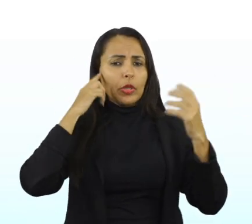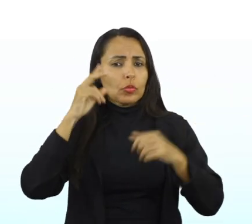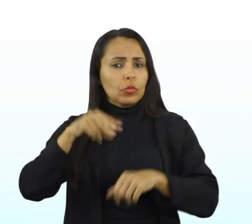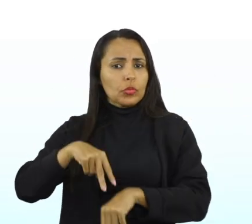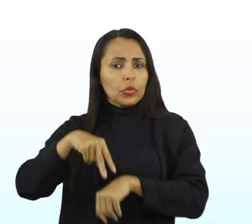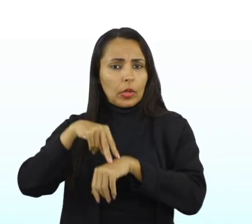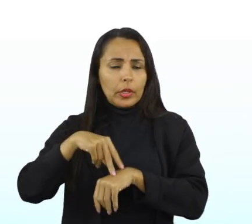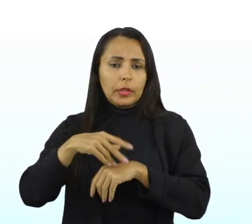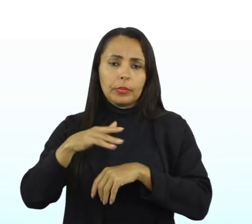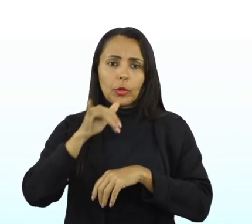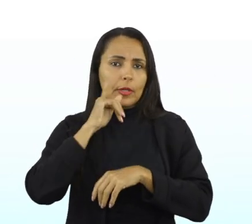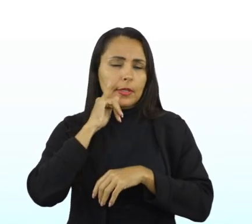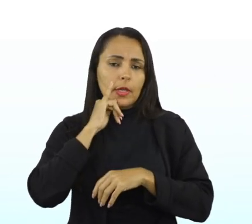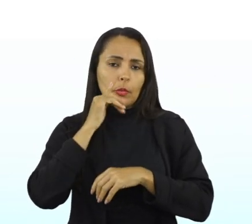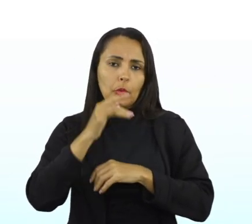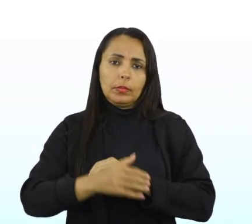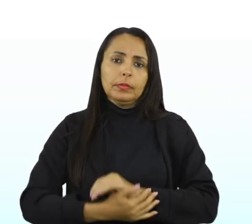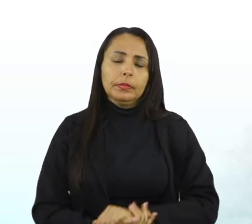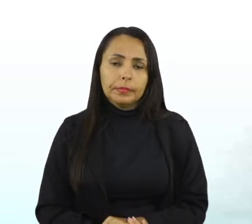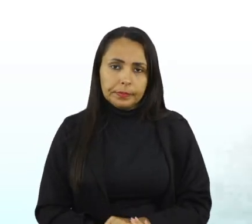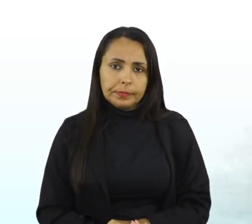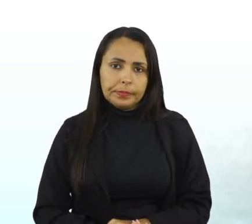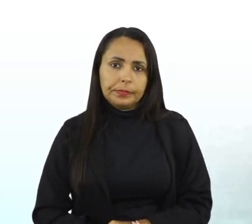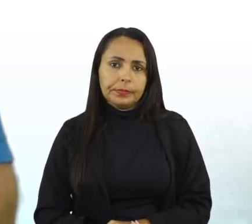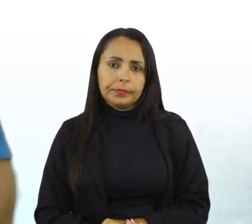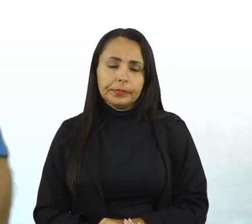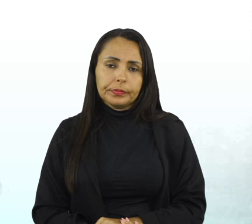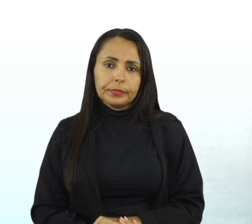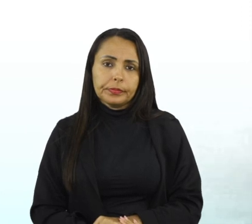solene. Vem comigo, fera. Vem comigo.